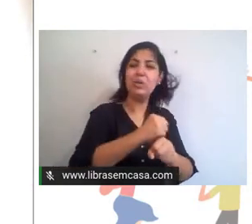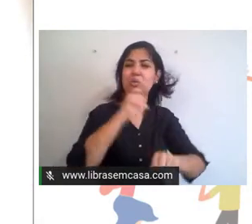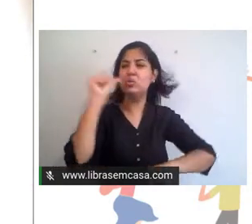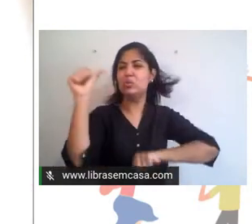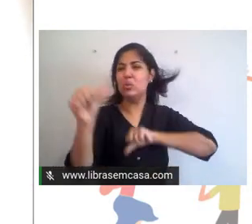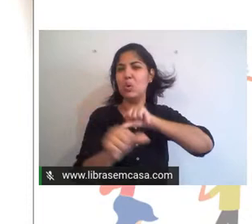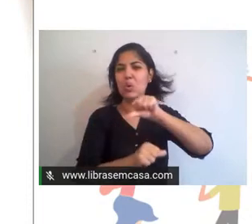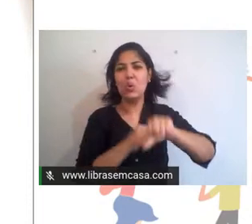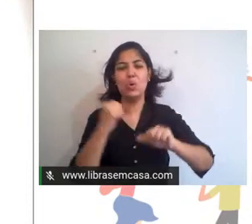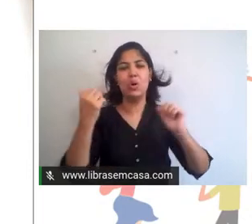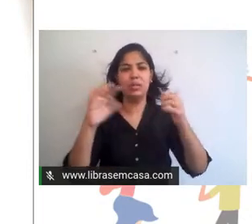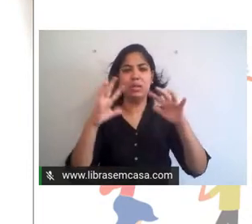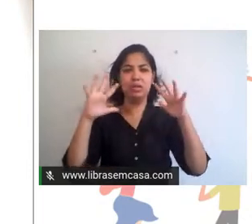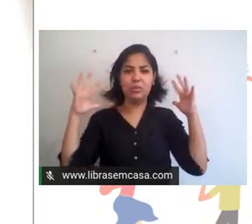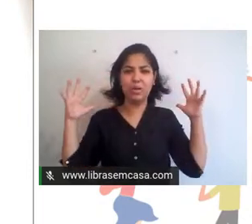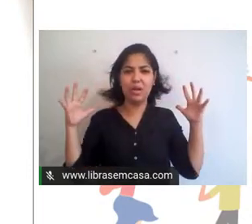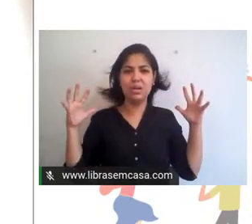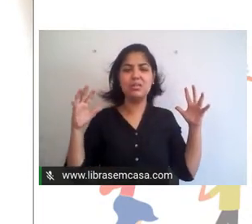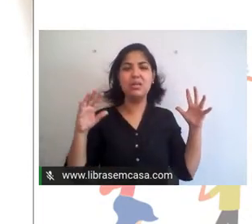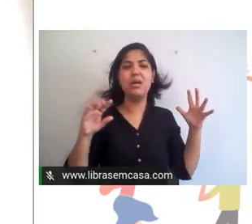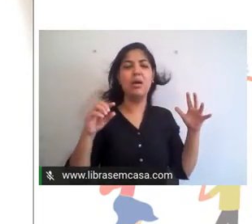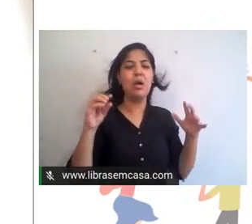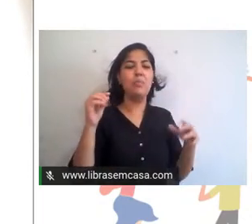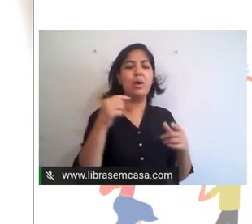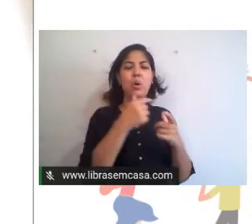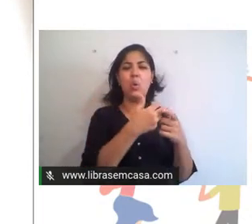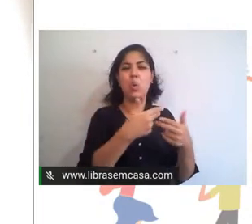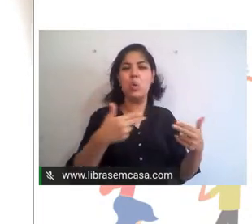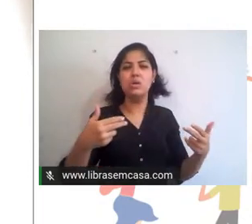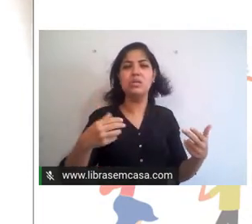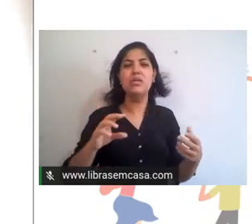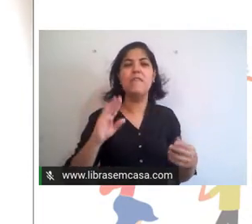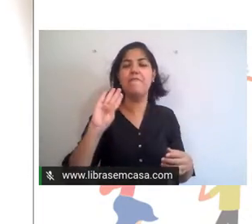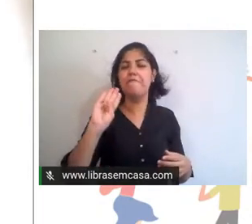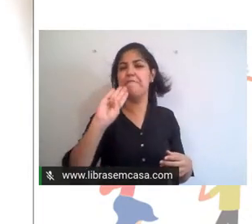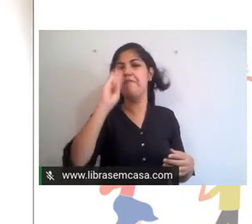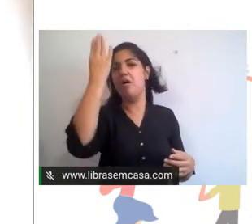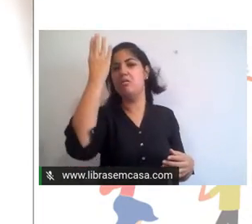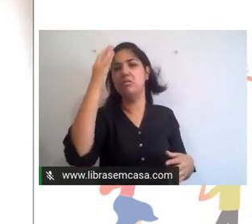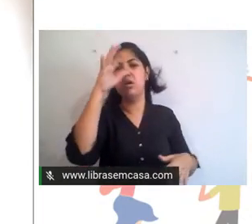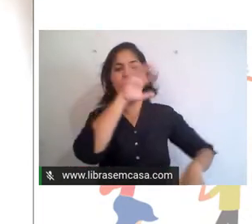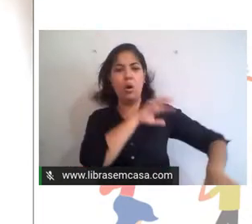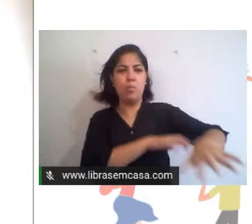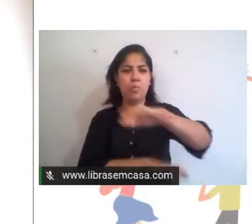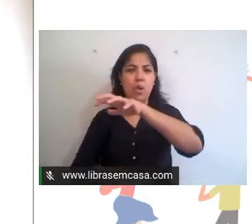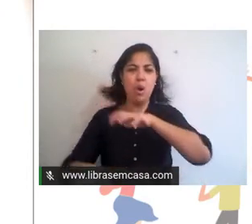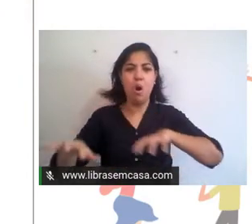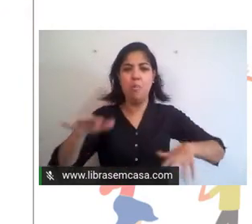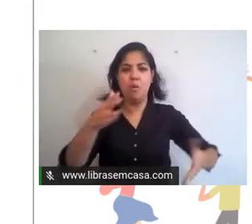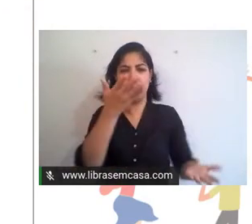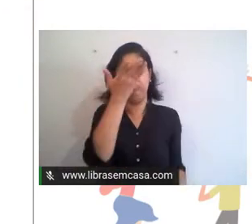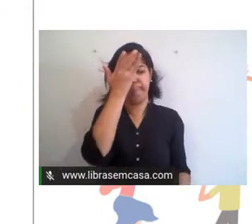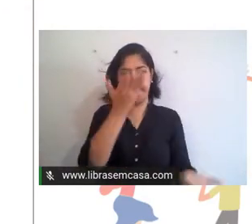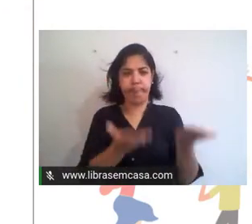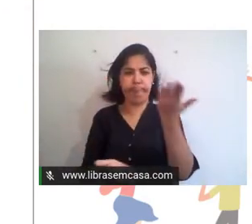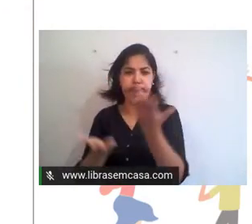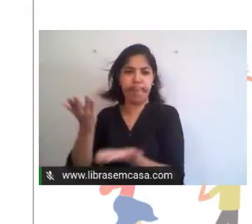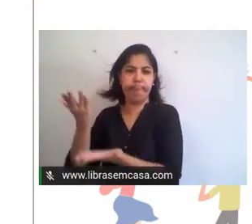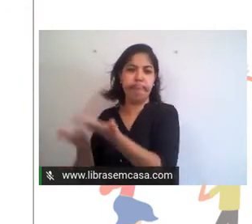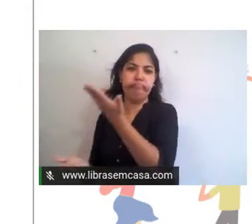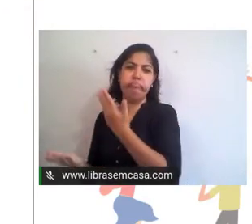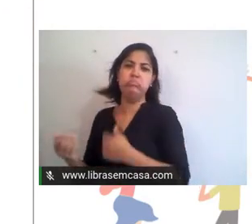e leva para esse bioma desequilibrado, ele leva matéria orgânica, ele leva processos